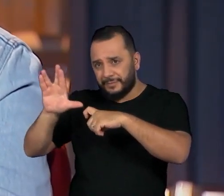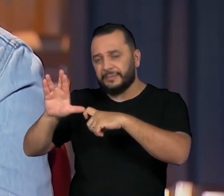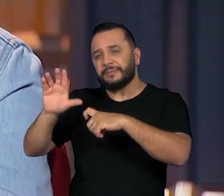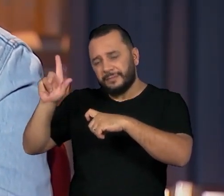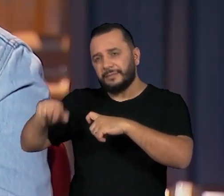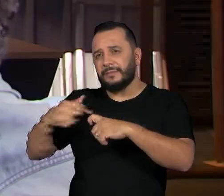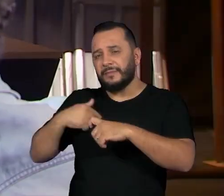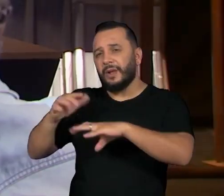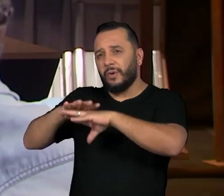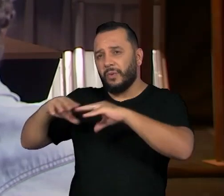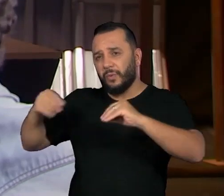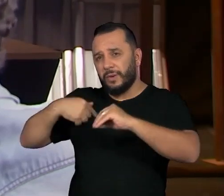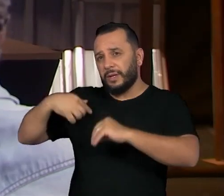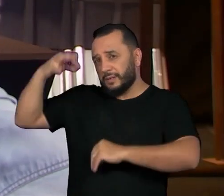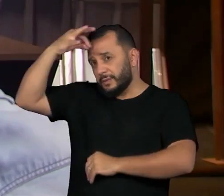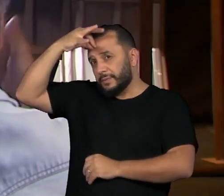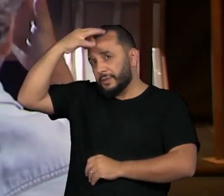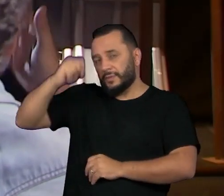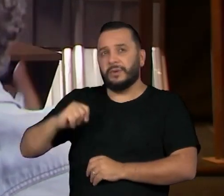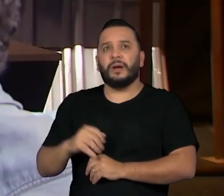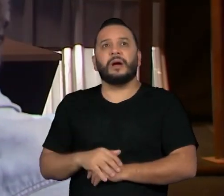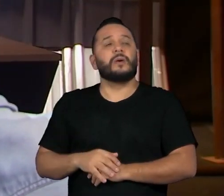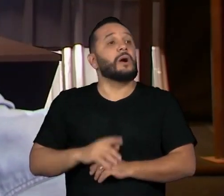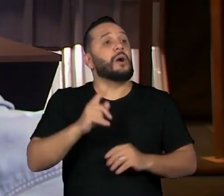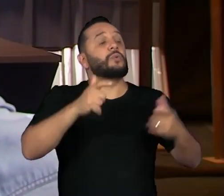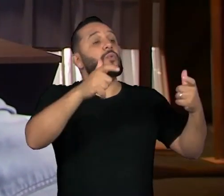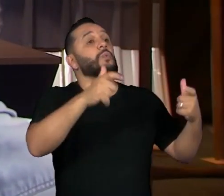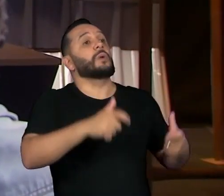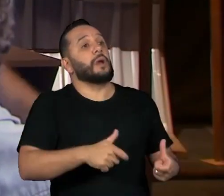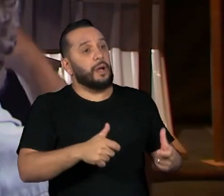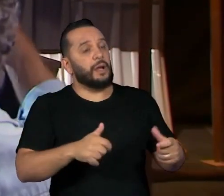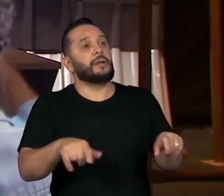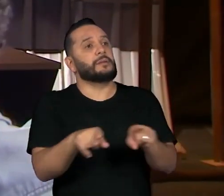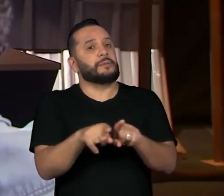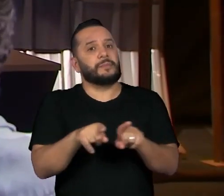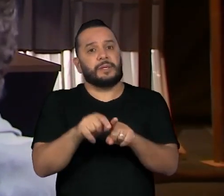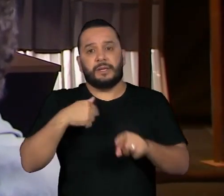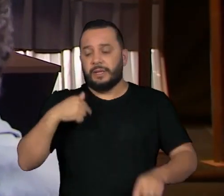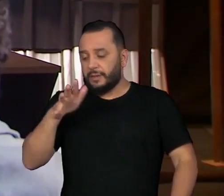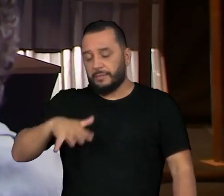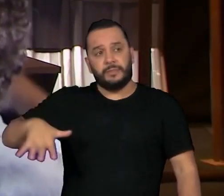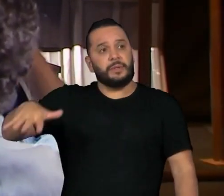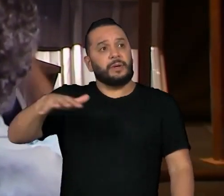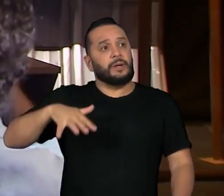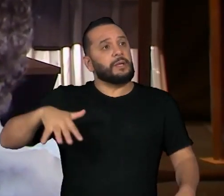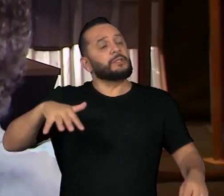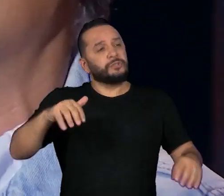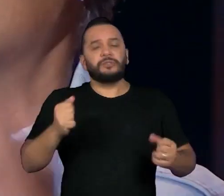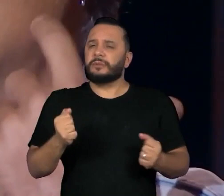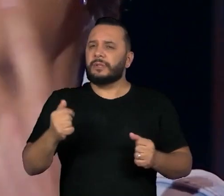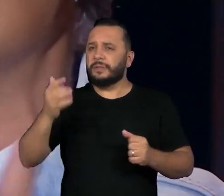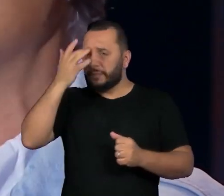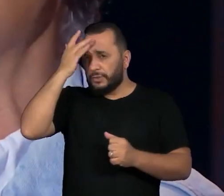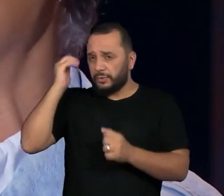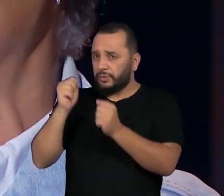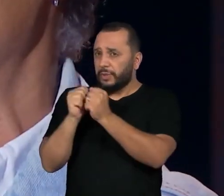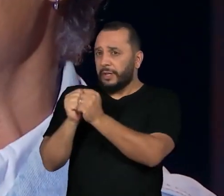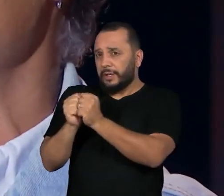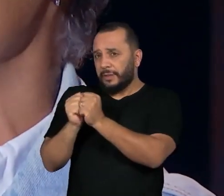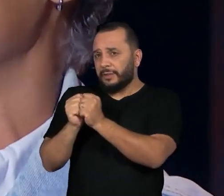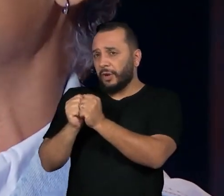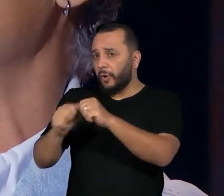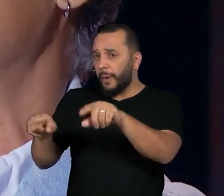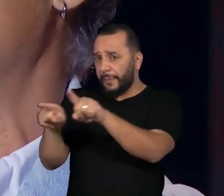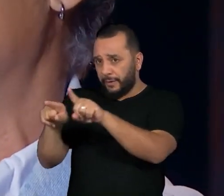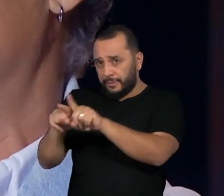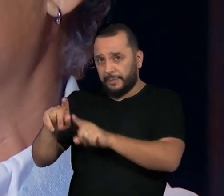você tá falando do lugar do ambiente do som companhia de quem tá junto quem tá segurando a tua mão que palavras foram ditas